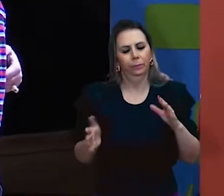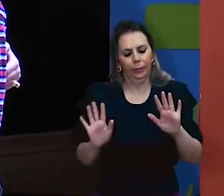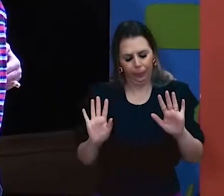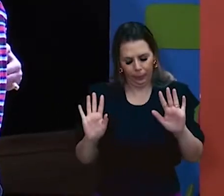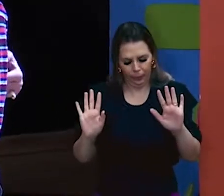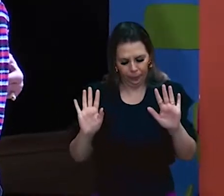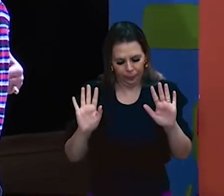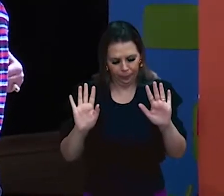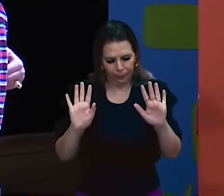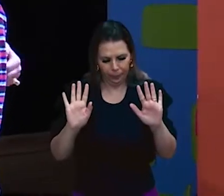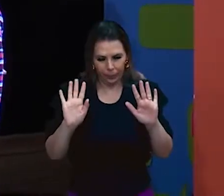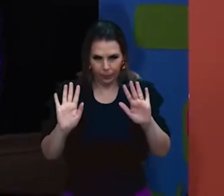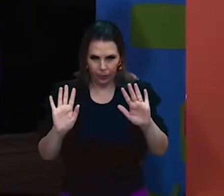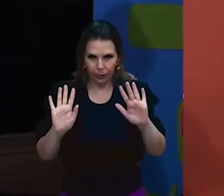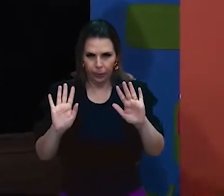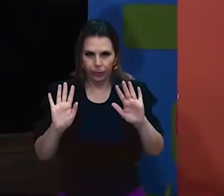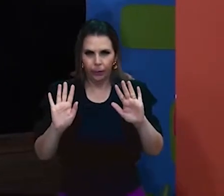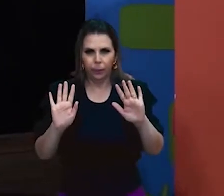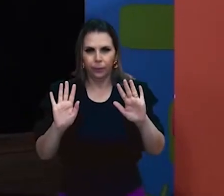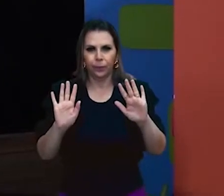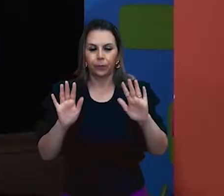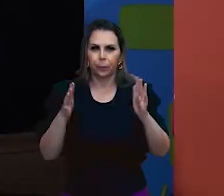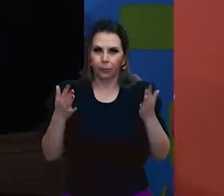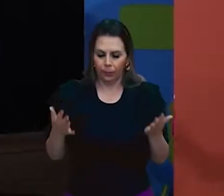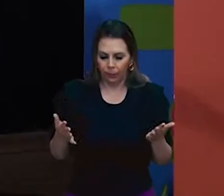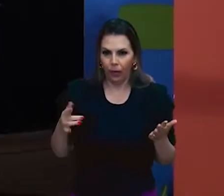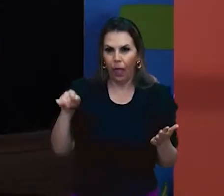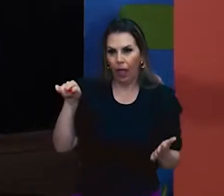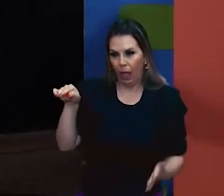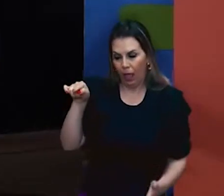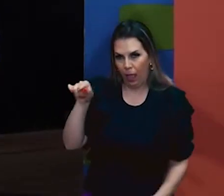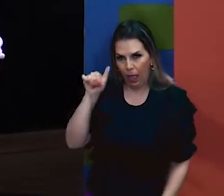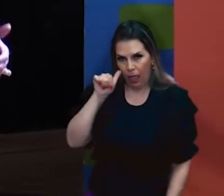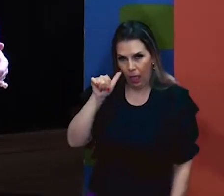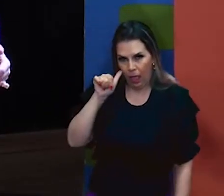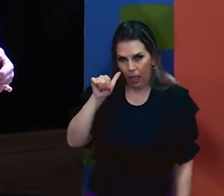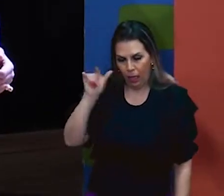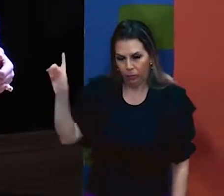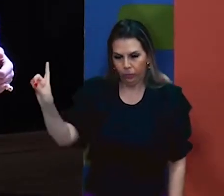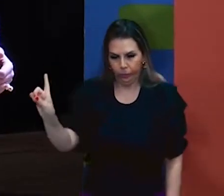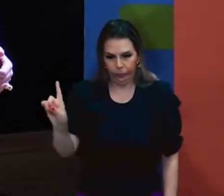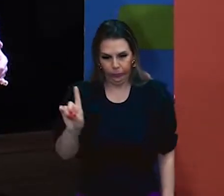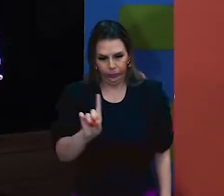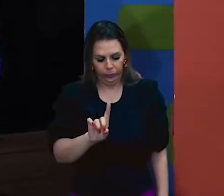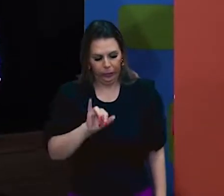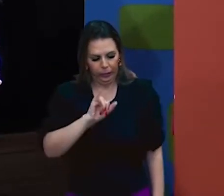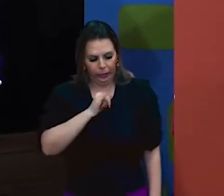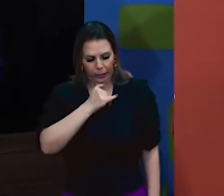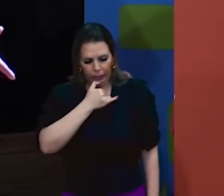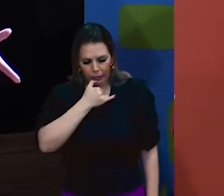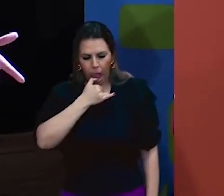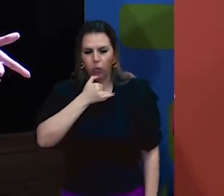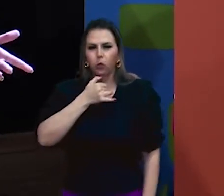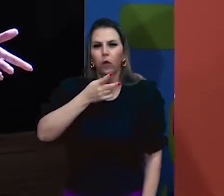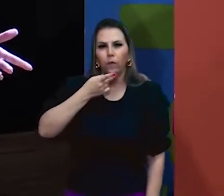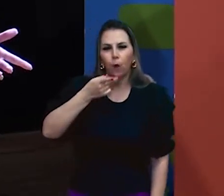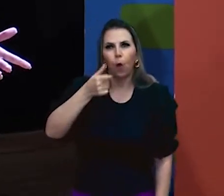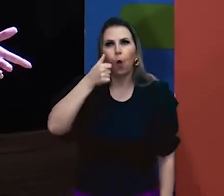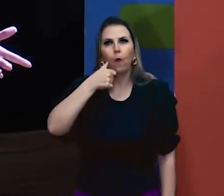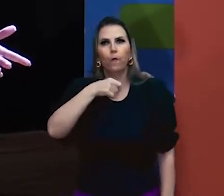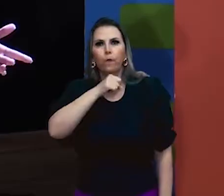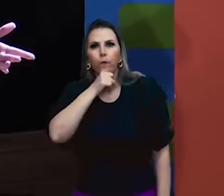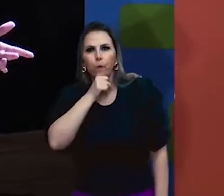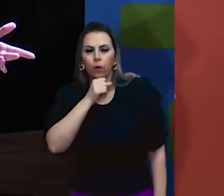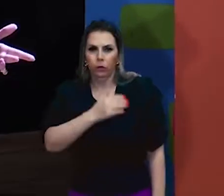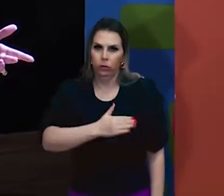Não. Pera. Pera aí. Ela chegou aqui, toda triste, falando